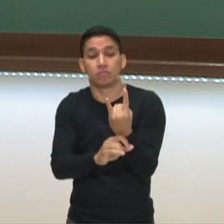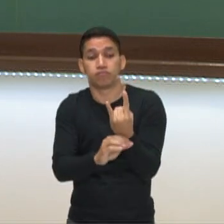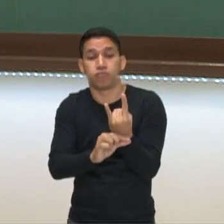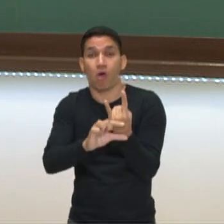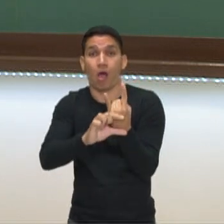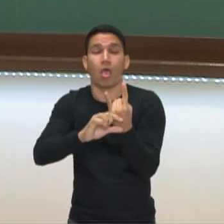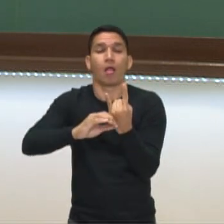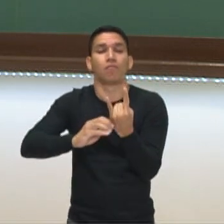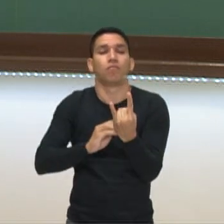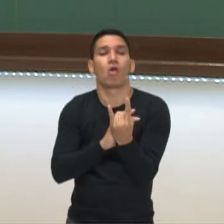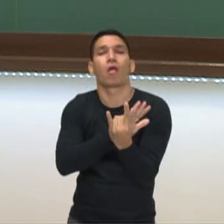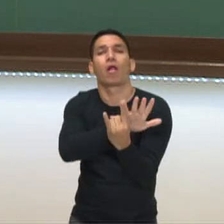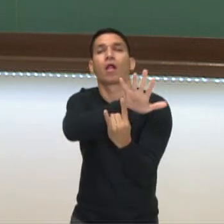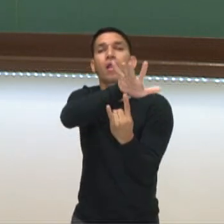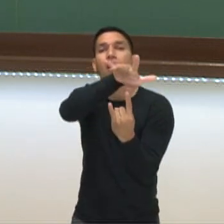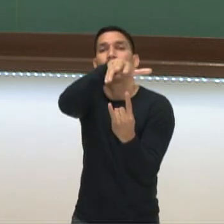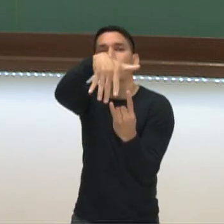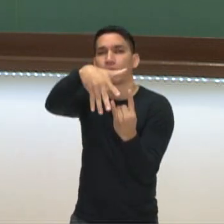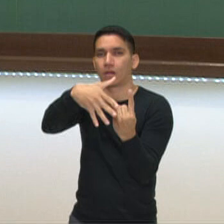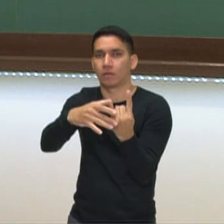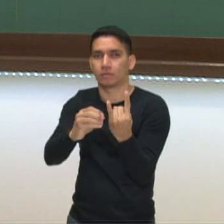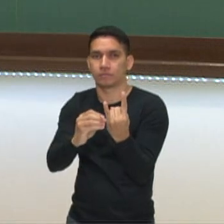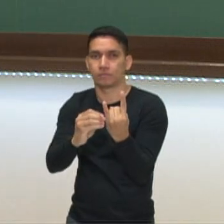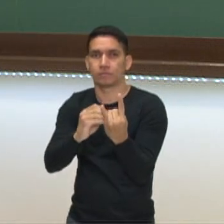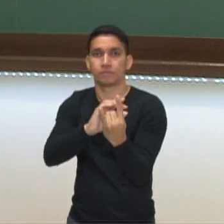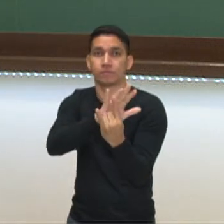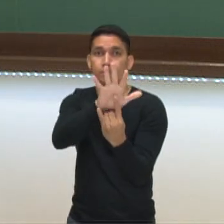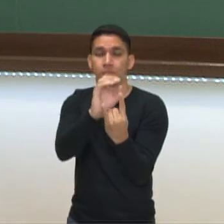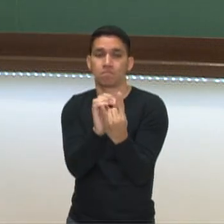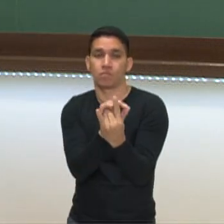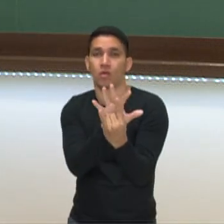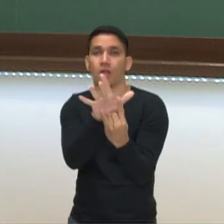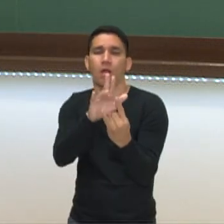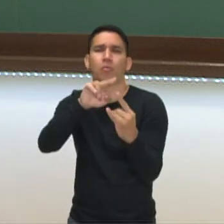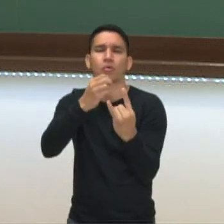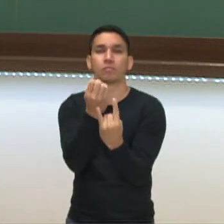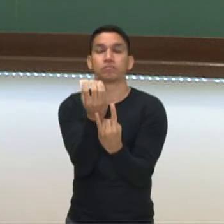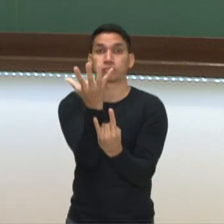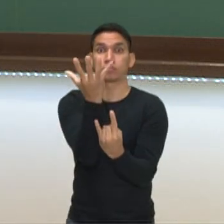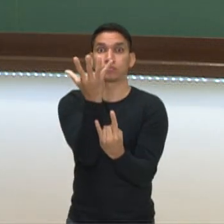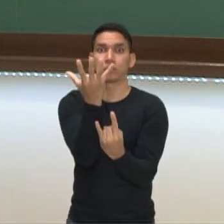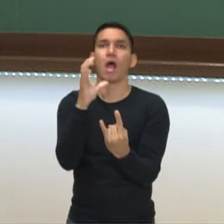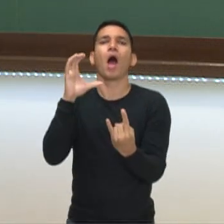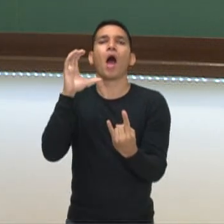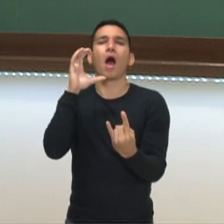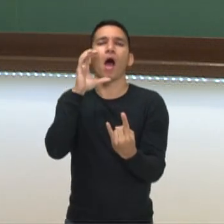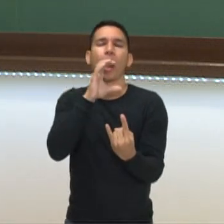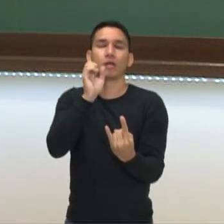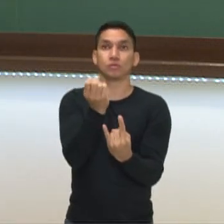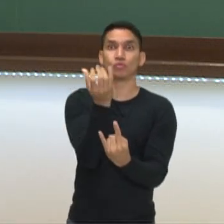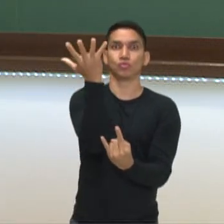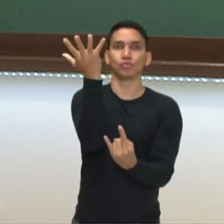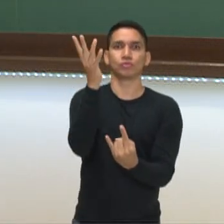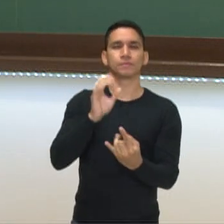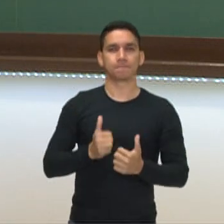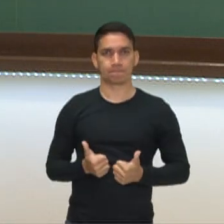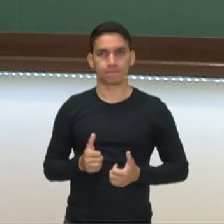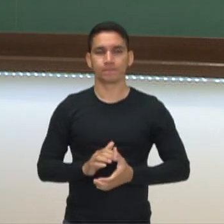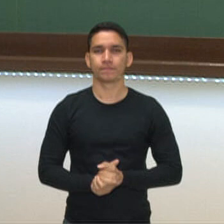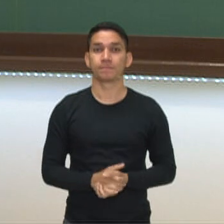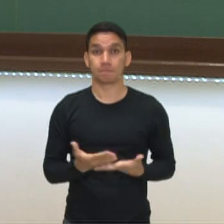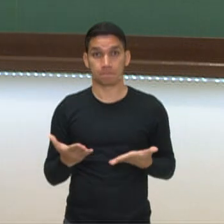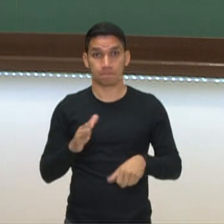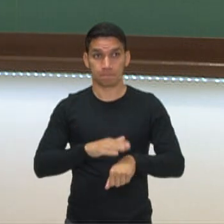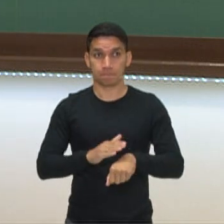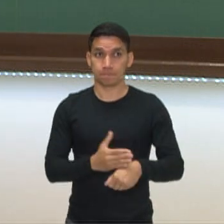e transformada em outras formas de energia. No caso da lâmpada aqui, se for incandescente, calor e luz. Ok? Vamos